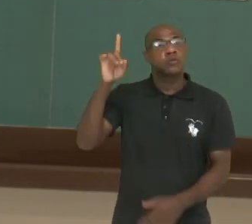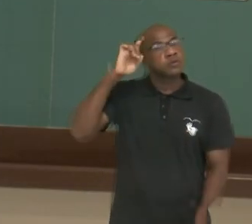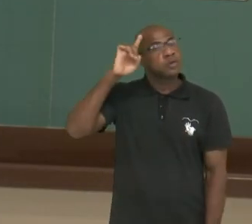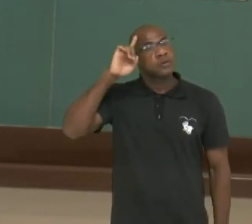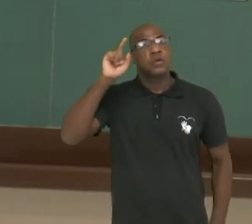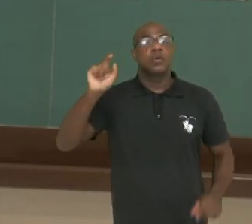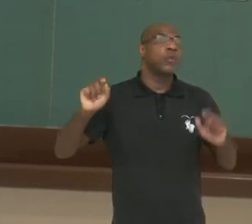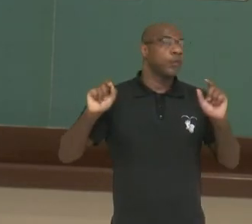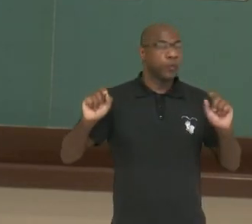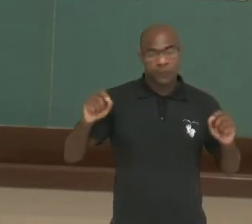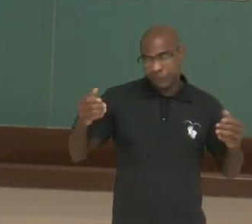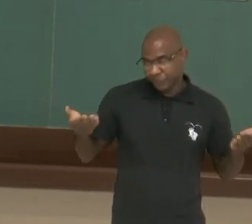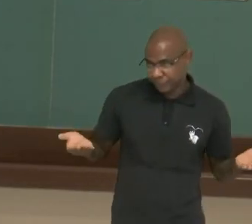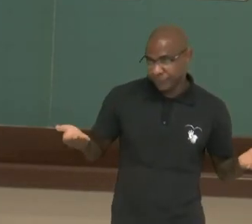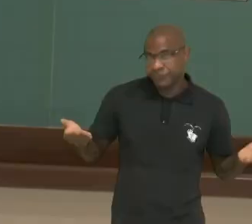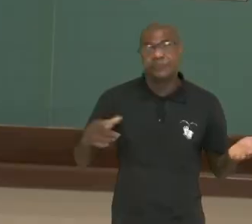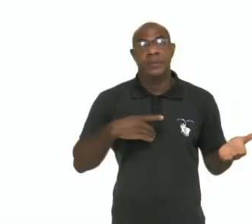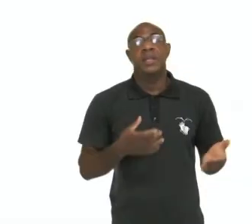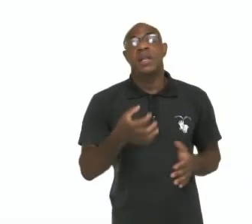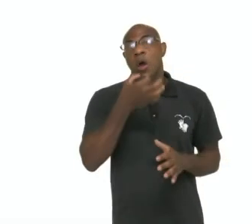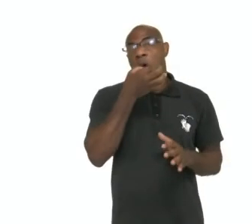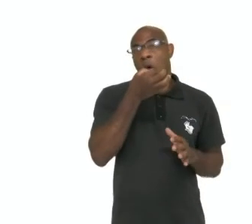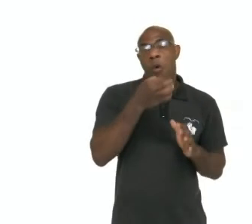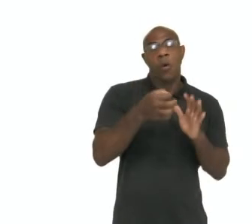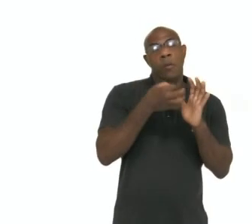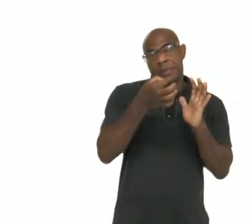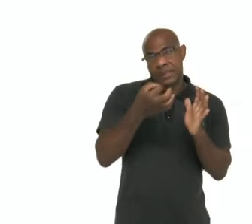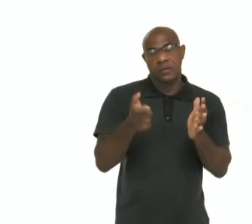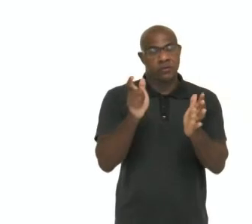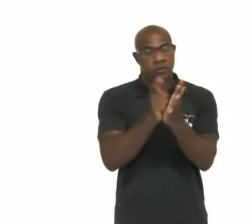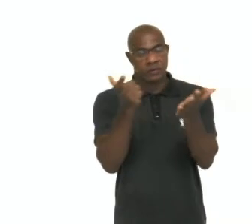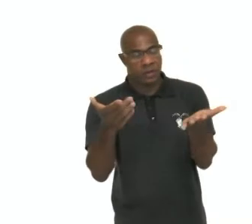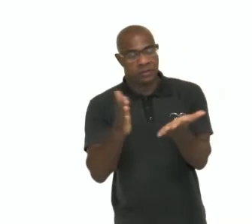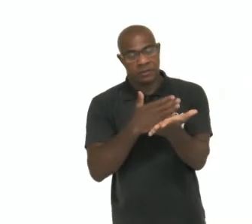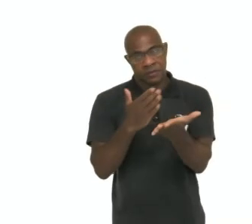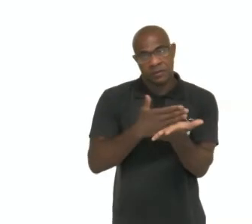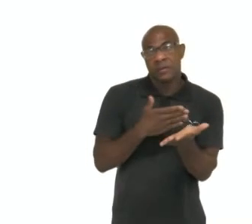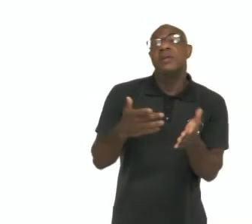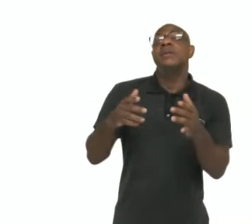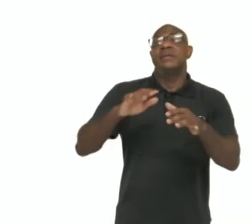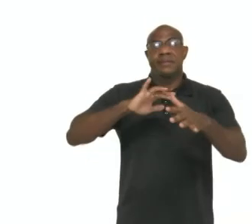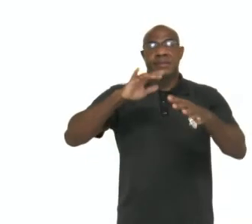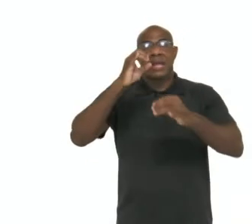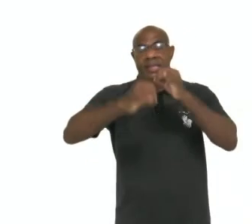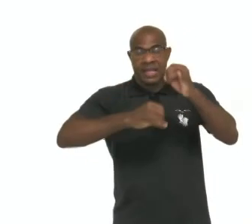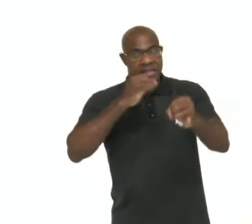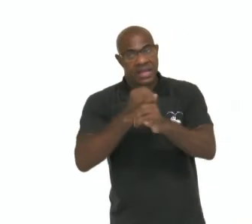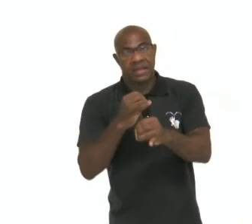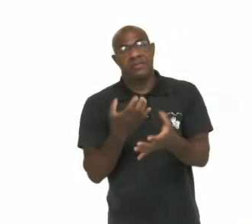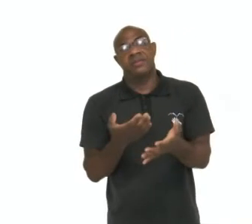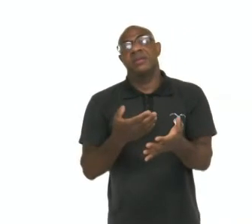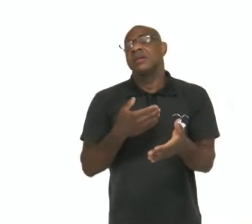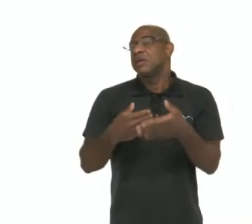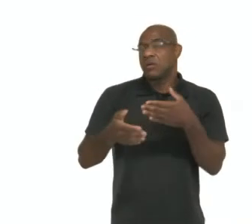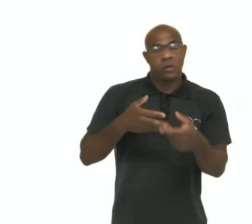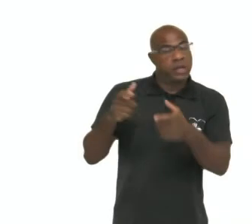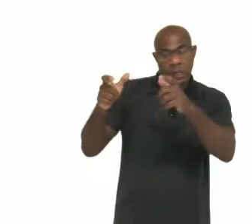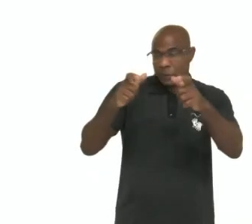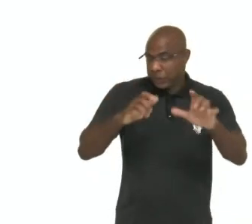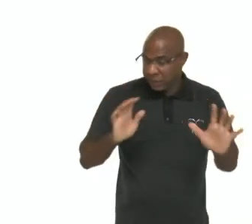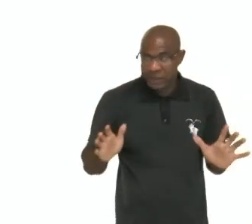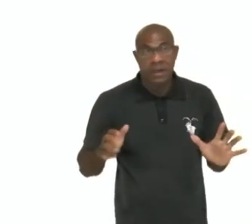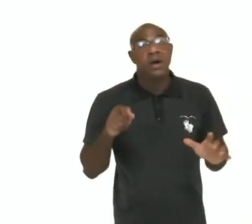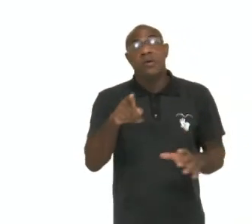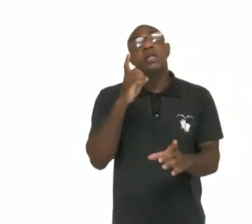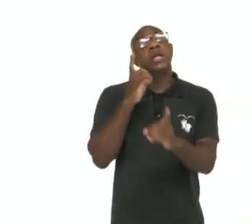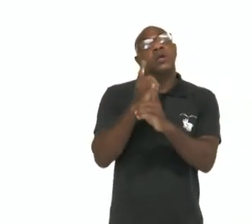dia, né? Na seção opinião de jornais, revistas, páginas na internet, podcasts, blogs, etc.,